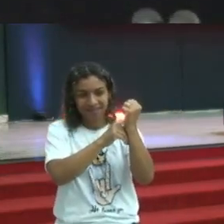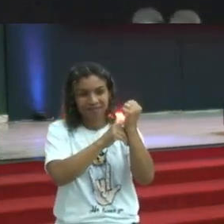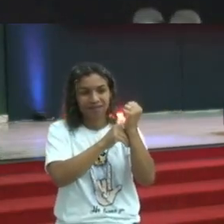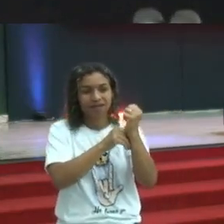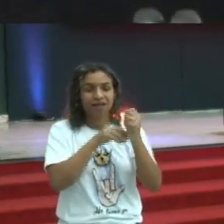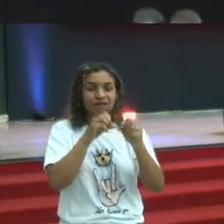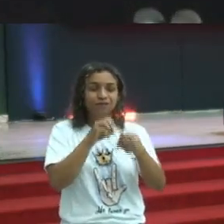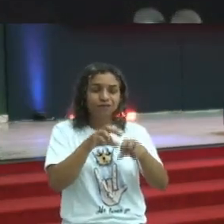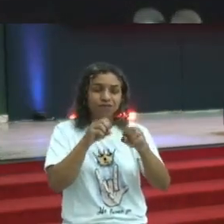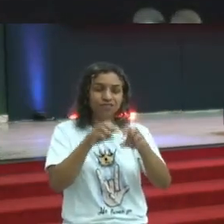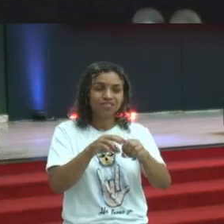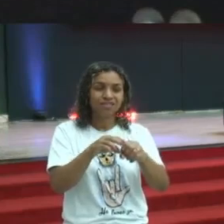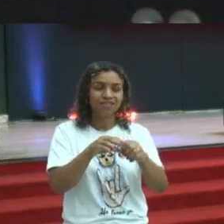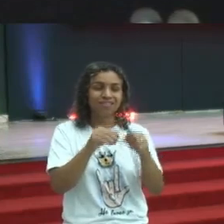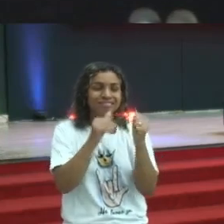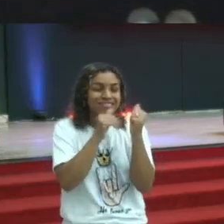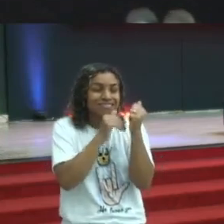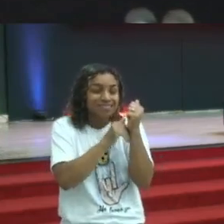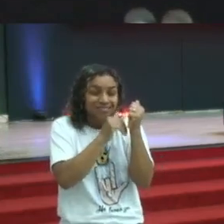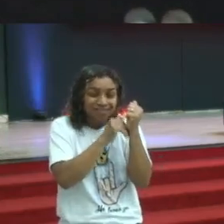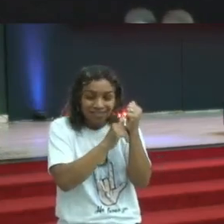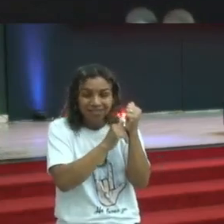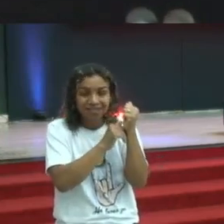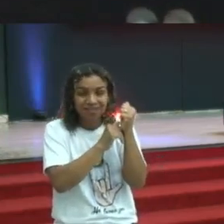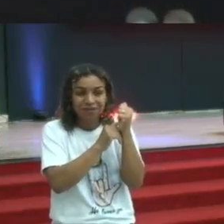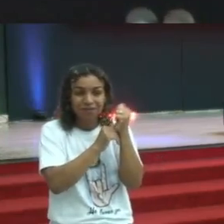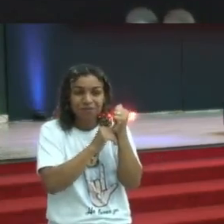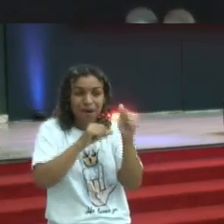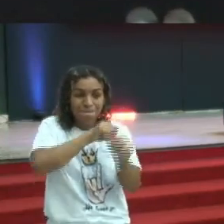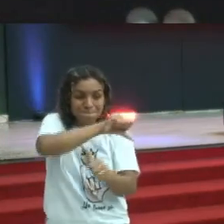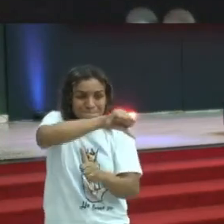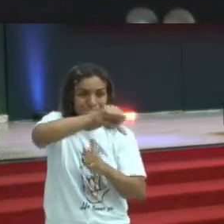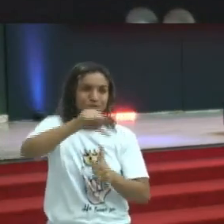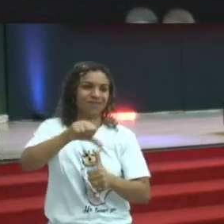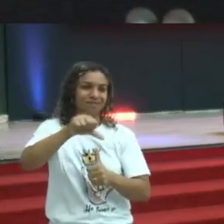Eu vou te ensinar um segredo hoje para mudar.